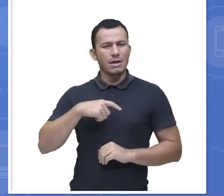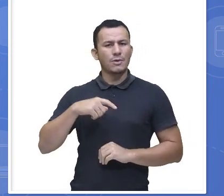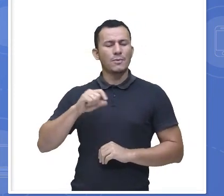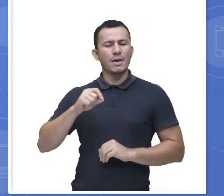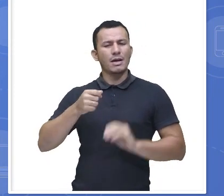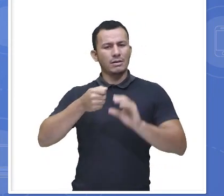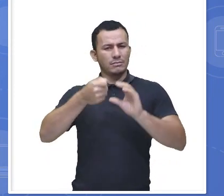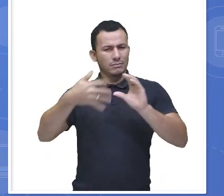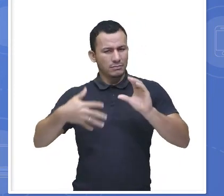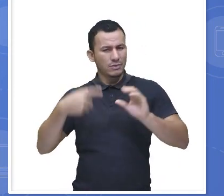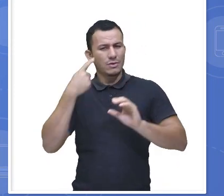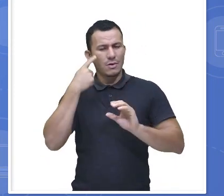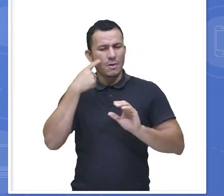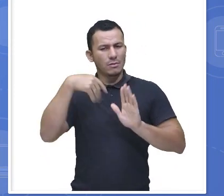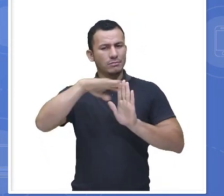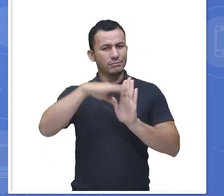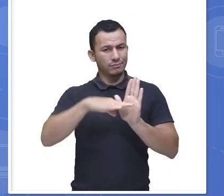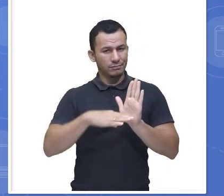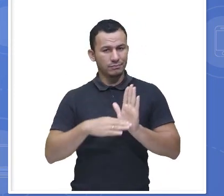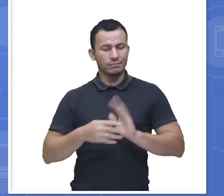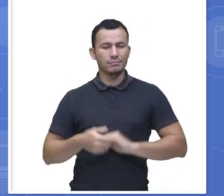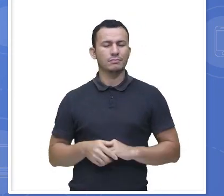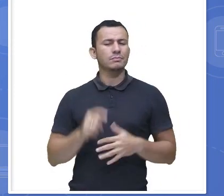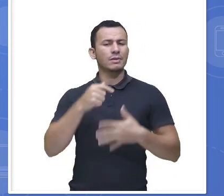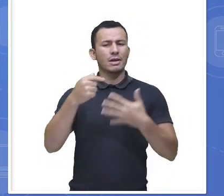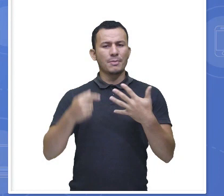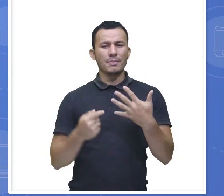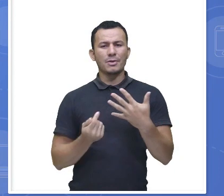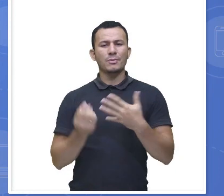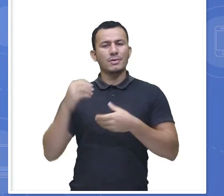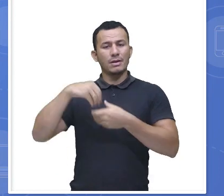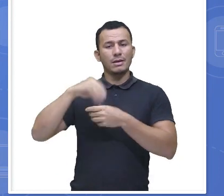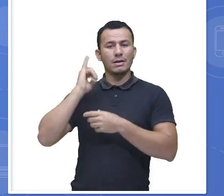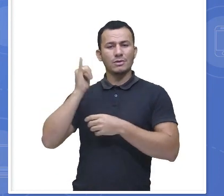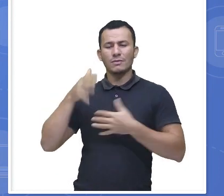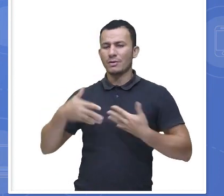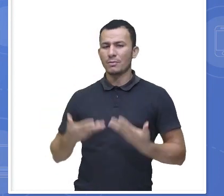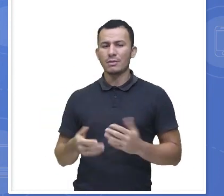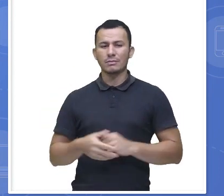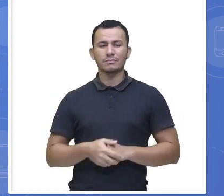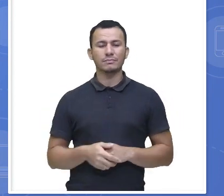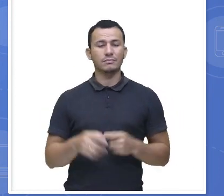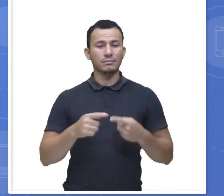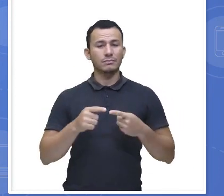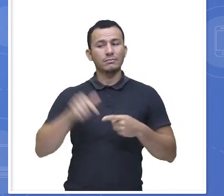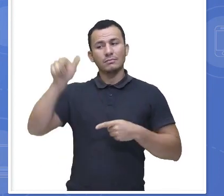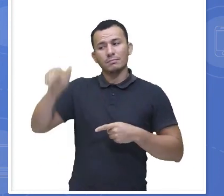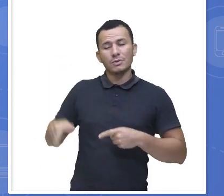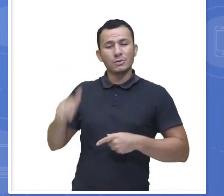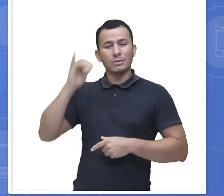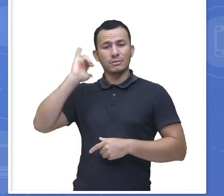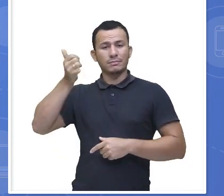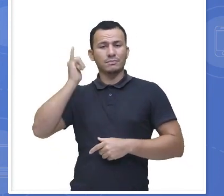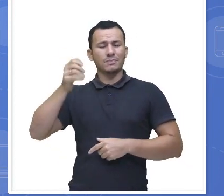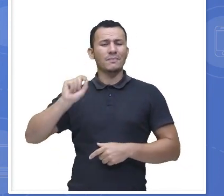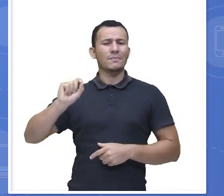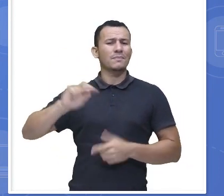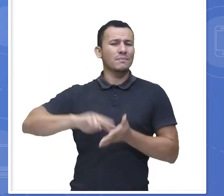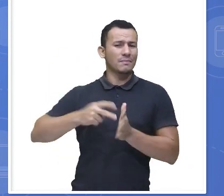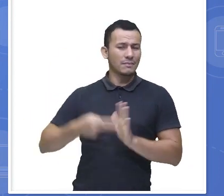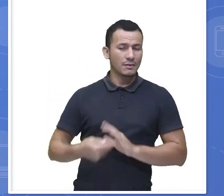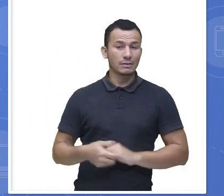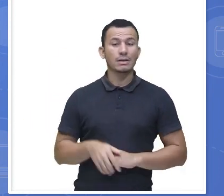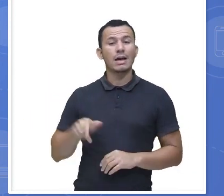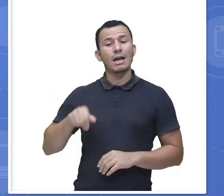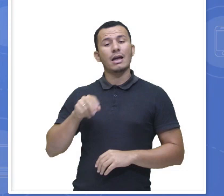para você ver na história. Vamos ver então, quais são esses elementos da narrativa. Primeiro, o narrador. Quem é o narrador? É